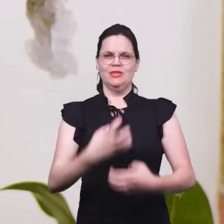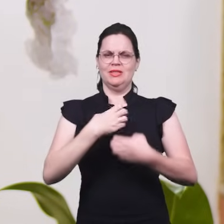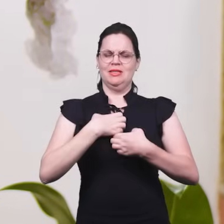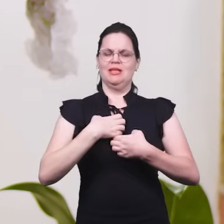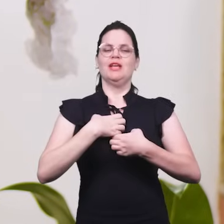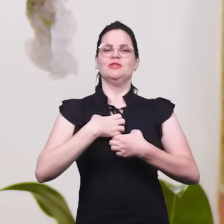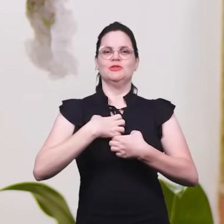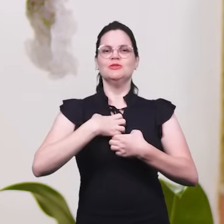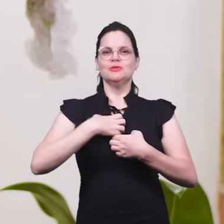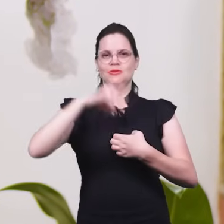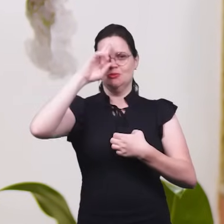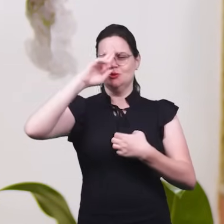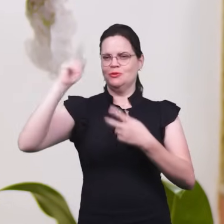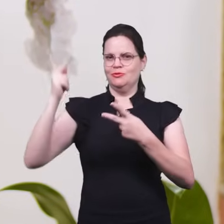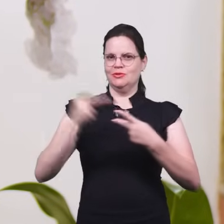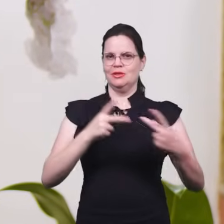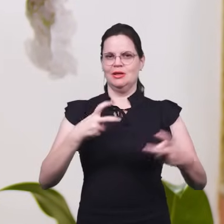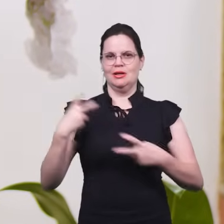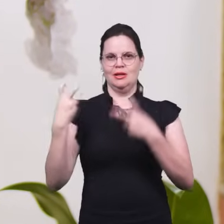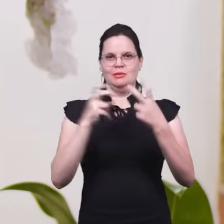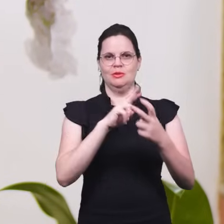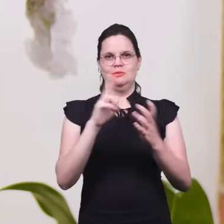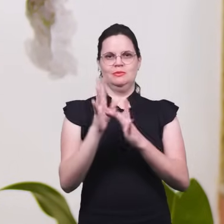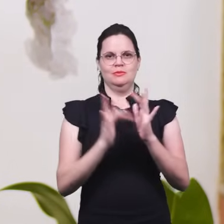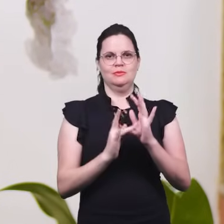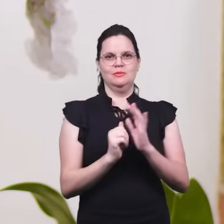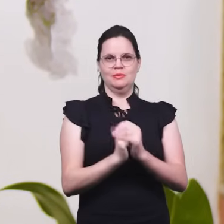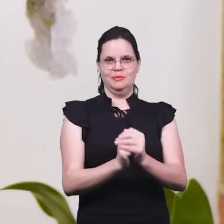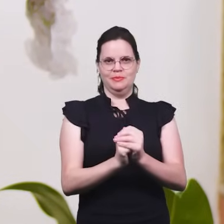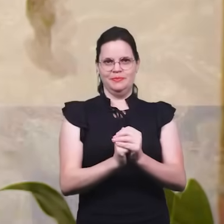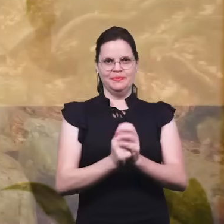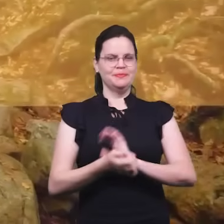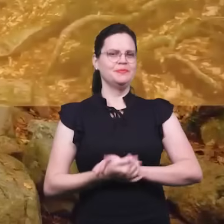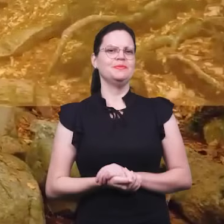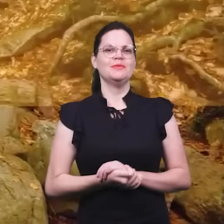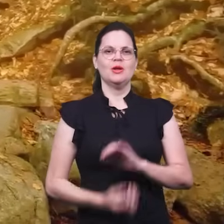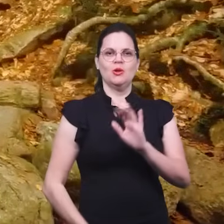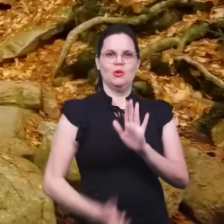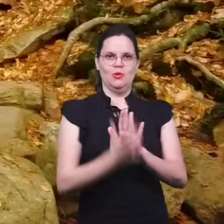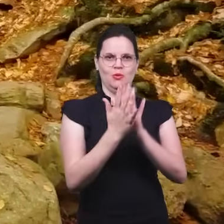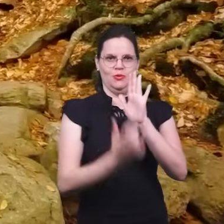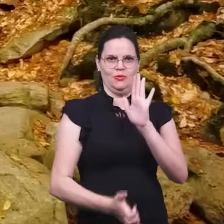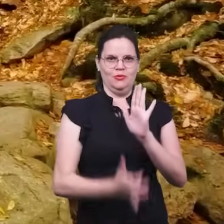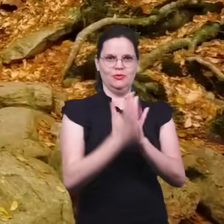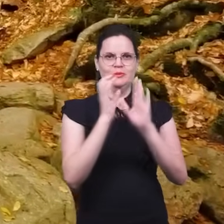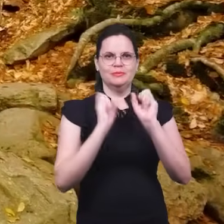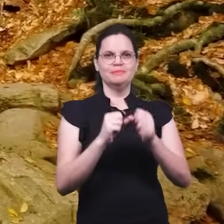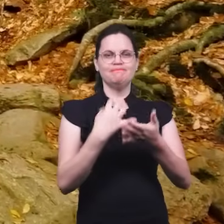a Tua presença. Esse é o clamor que te fazemos em nome de Jesus. Amém.